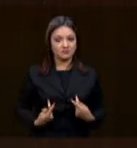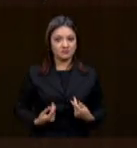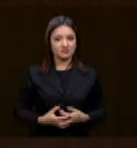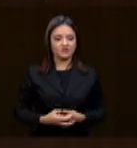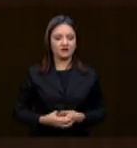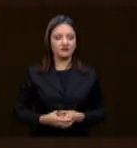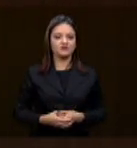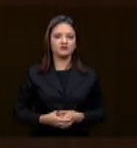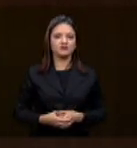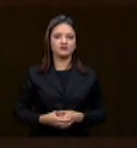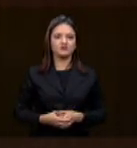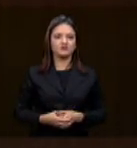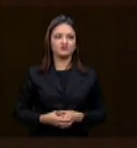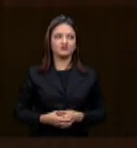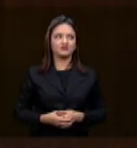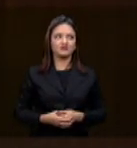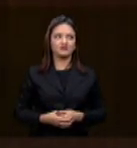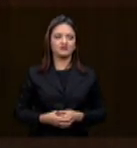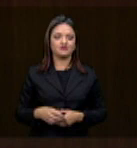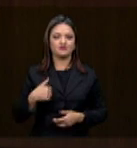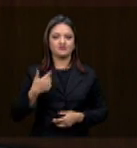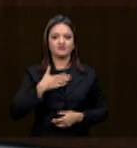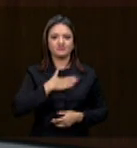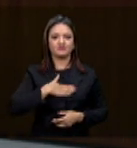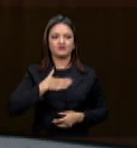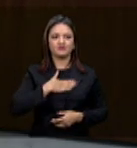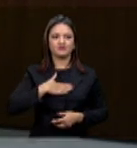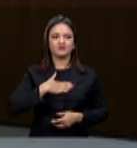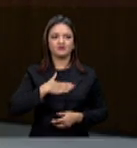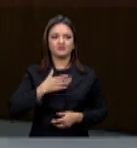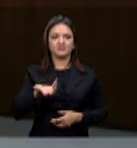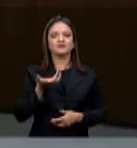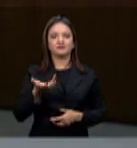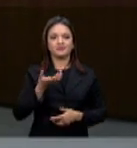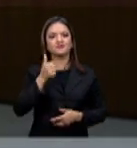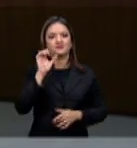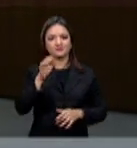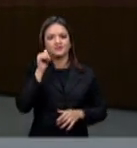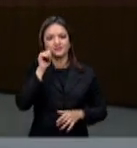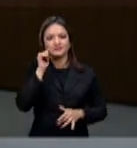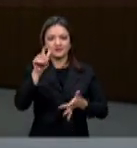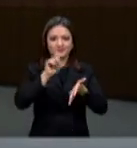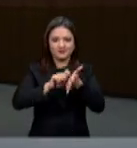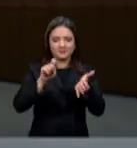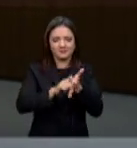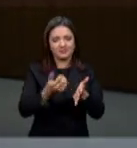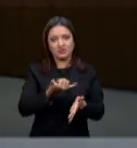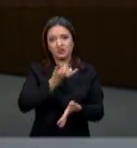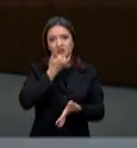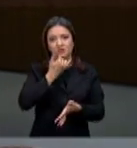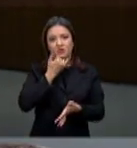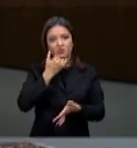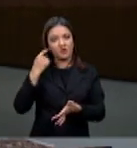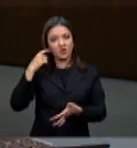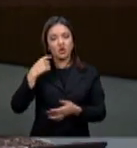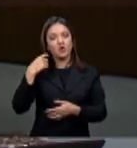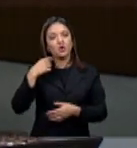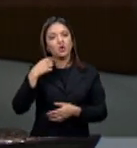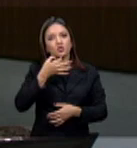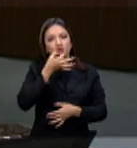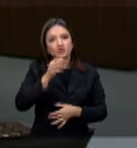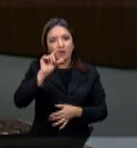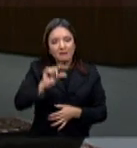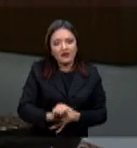vidas. Eu gostaria muito de ser apenas uma cantora e compositora que estivesse mergulhada em seu ofício, viajando pelo país para